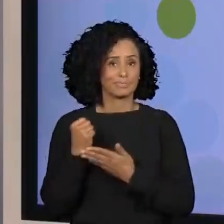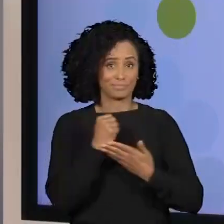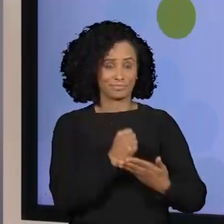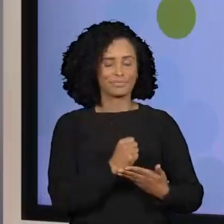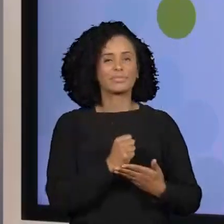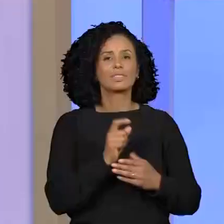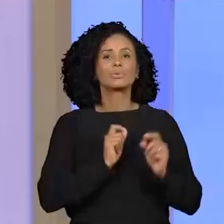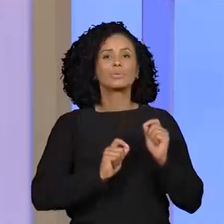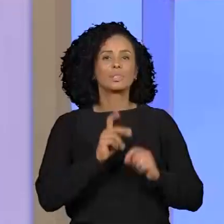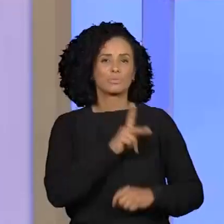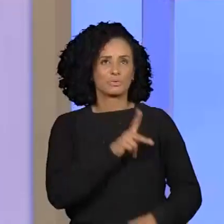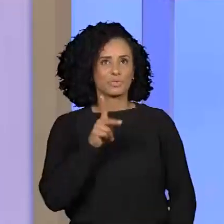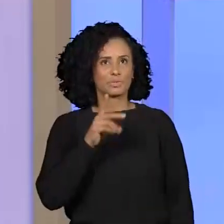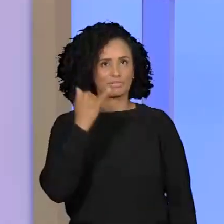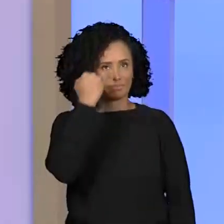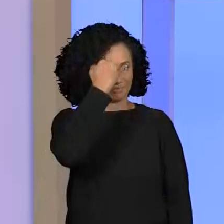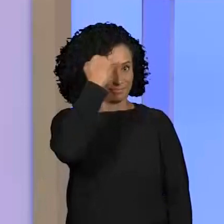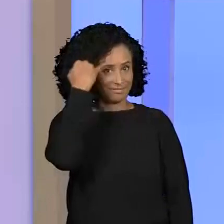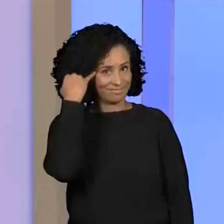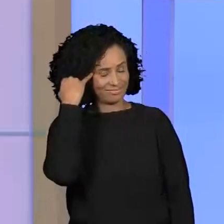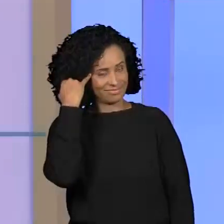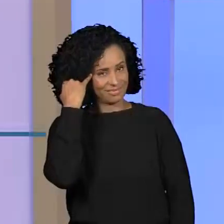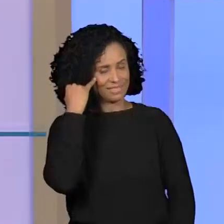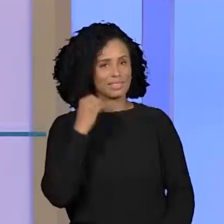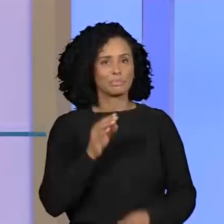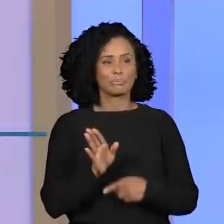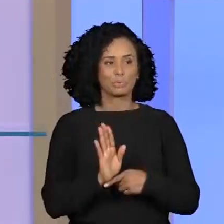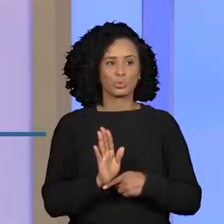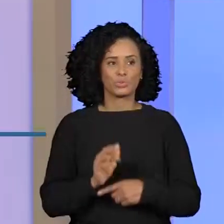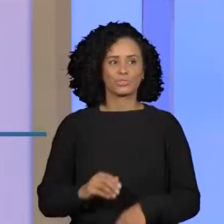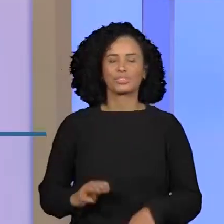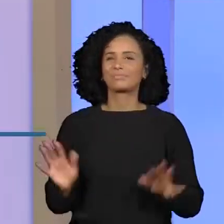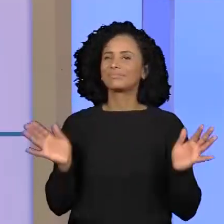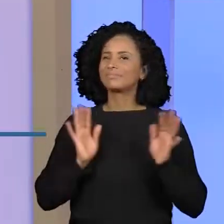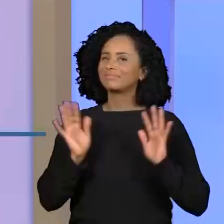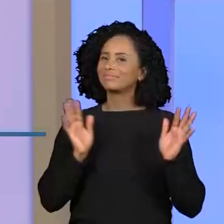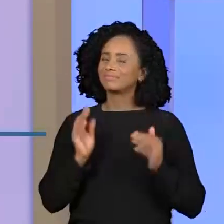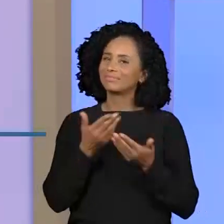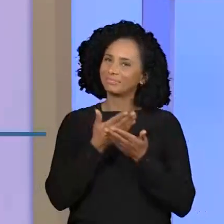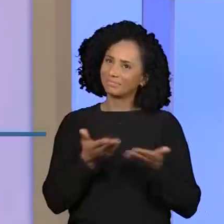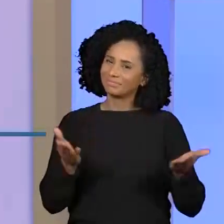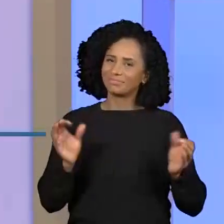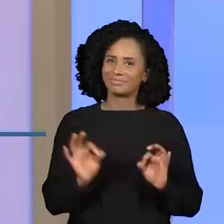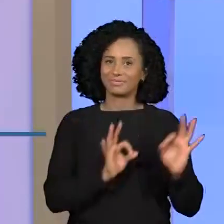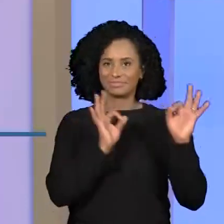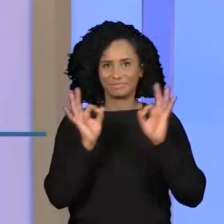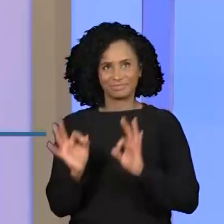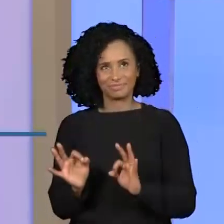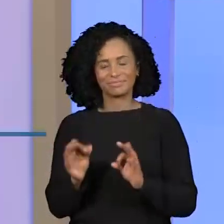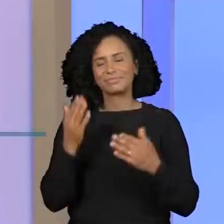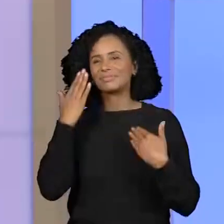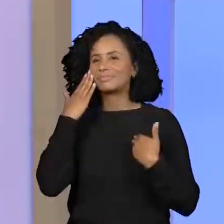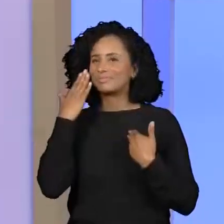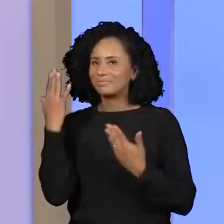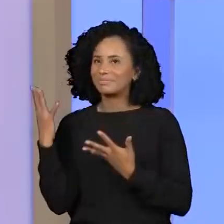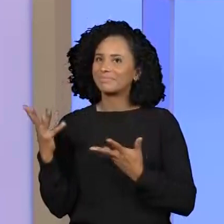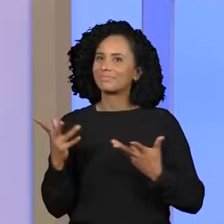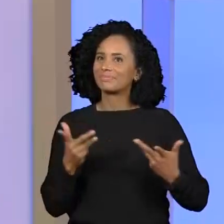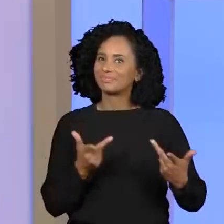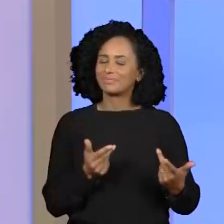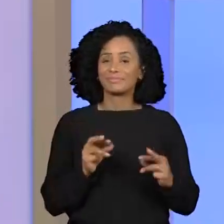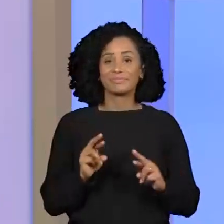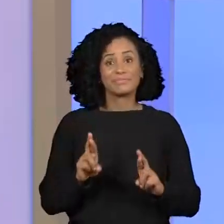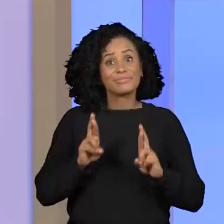Centro de Mídias. Olá, pessoal. Olá, galerinha que está aí nos acompanhando. Ju, muito obrigada aí pelo convite. Imagina.